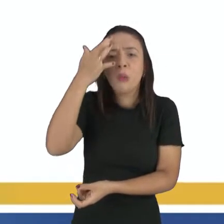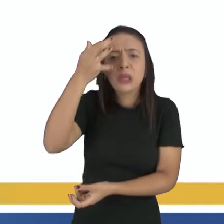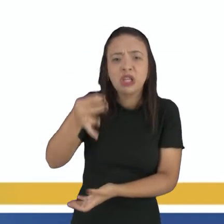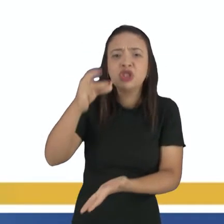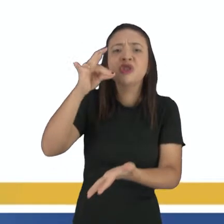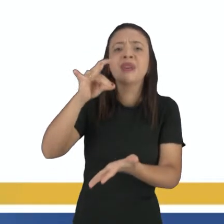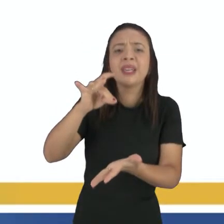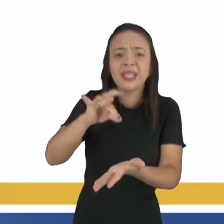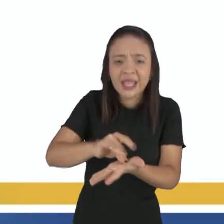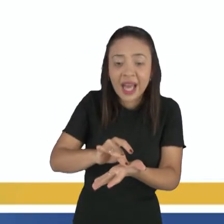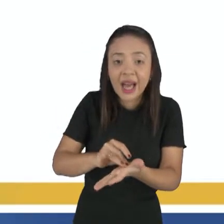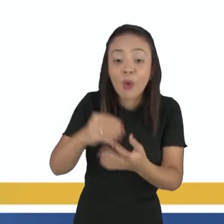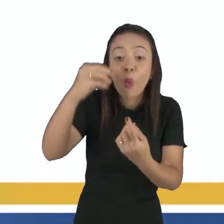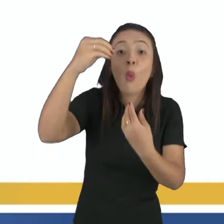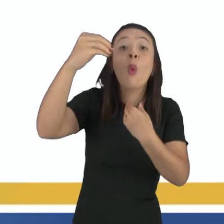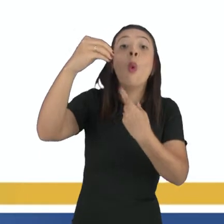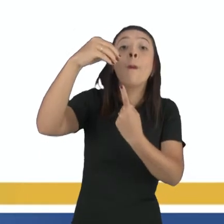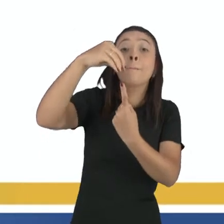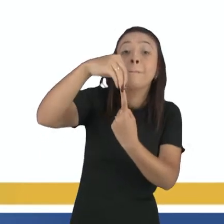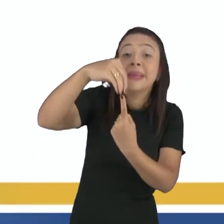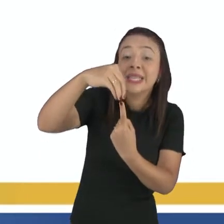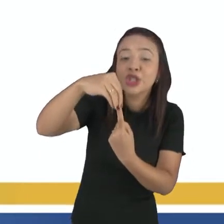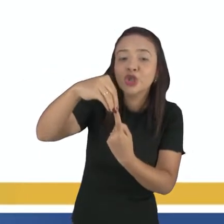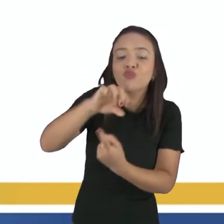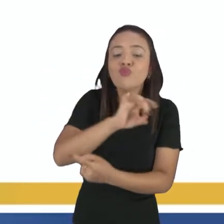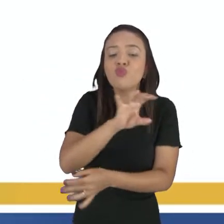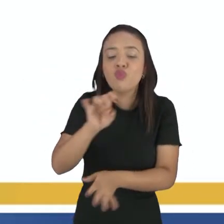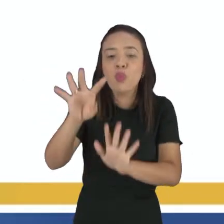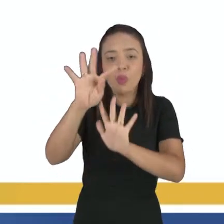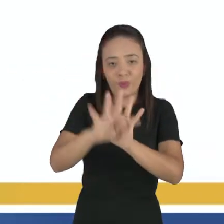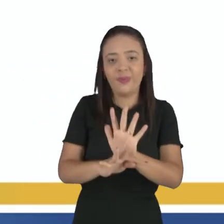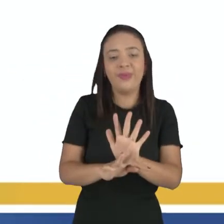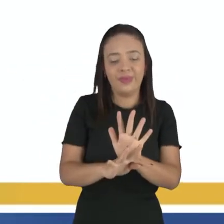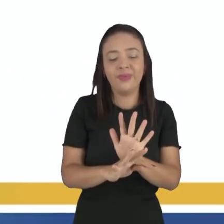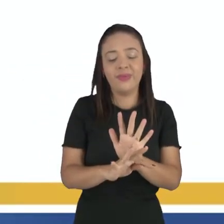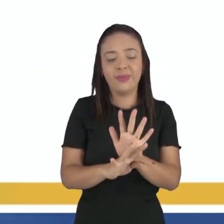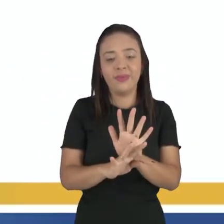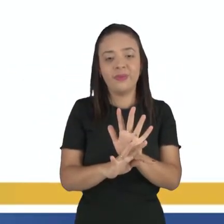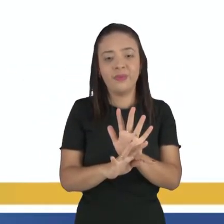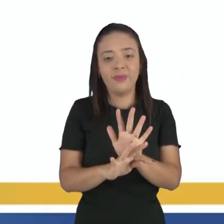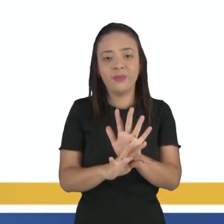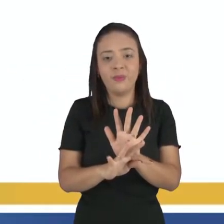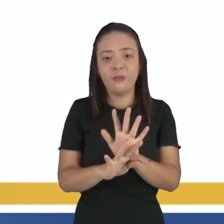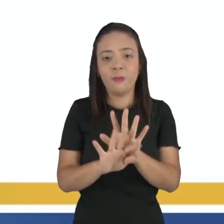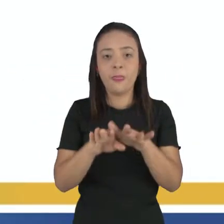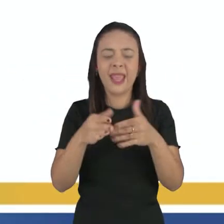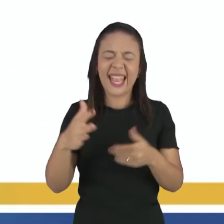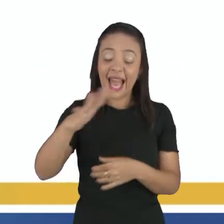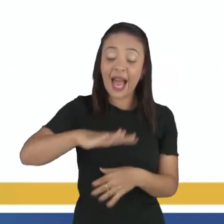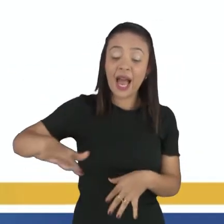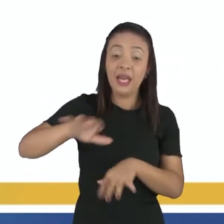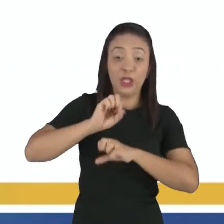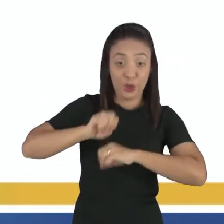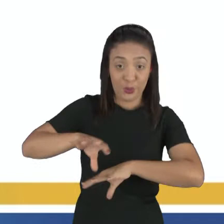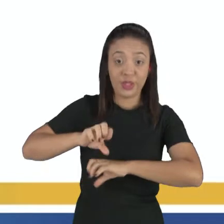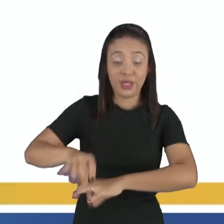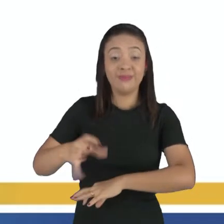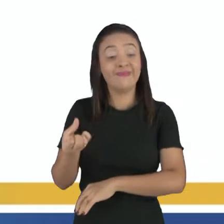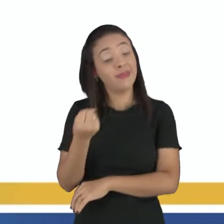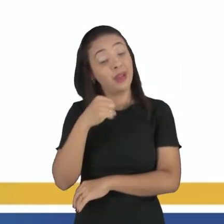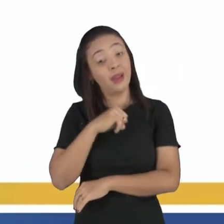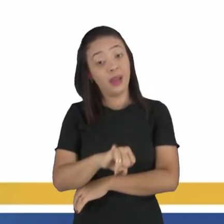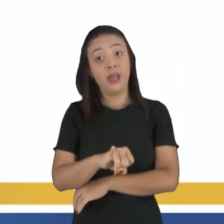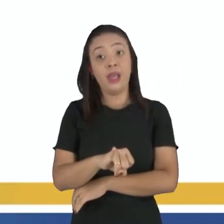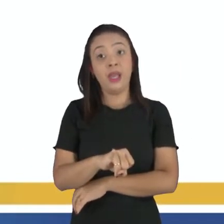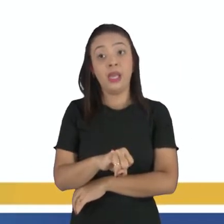objetivo da aplicabilidade de alguns textos para que você possa entender isso e isso no ramo da educação quando